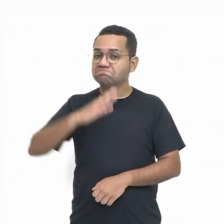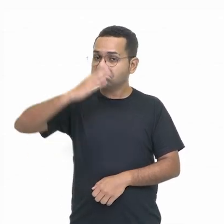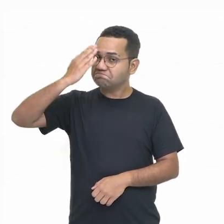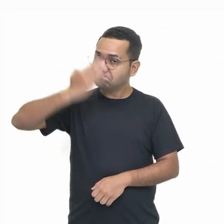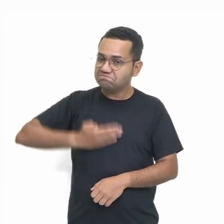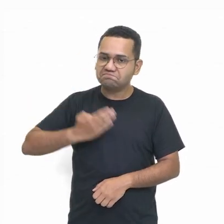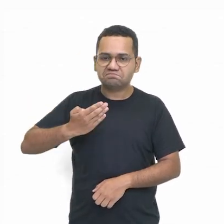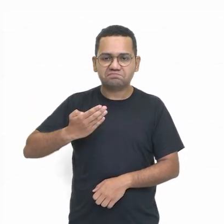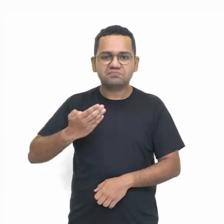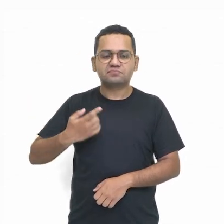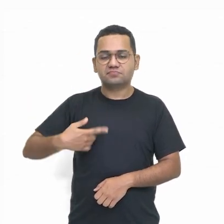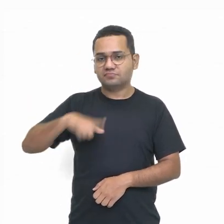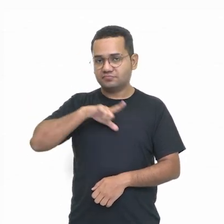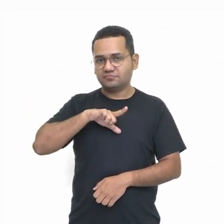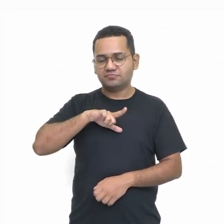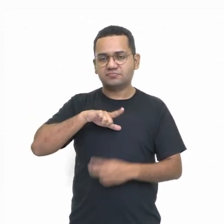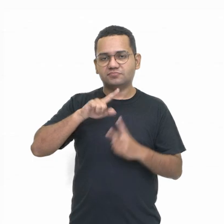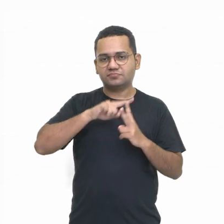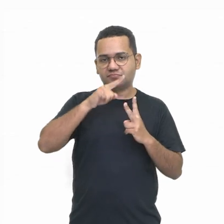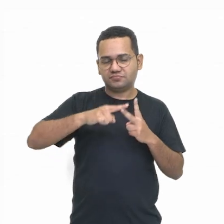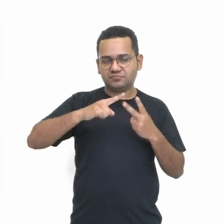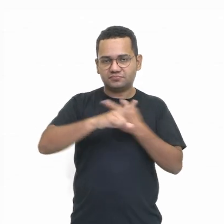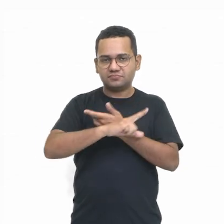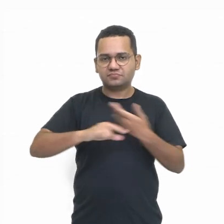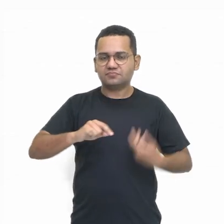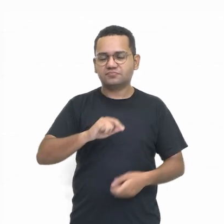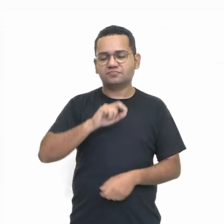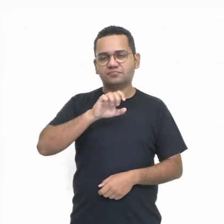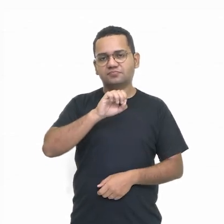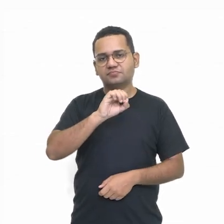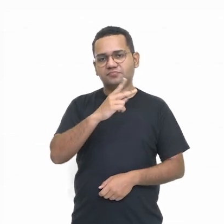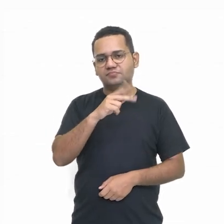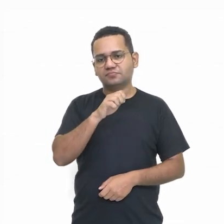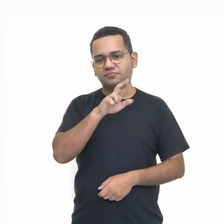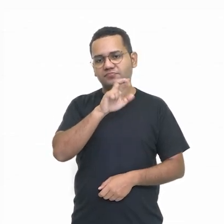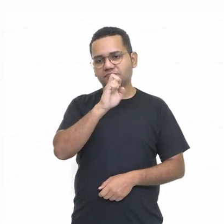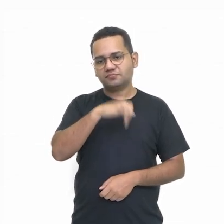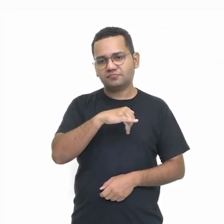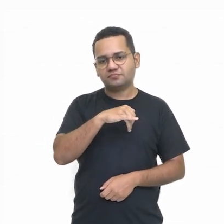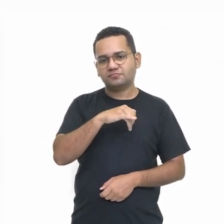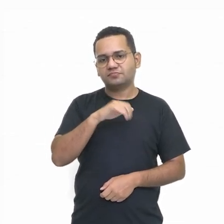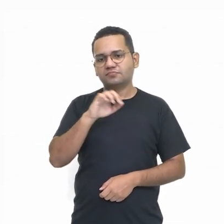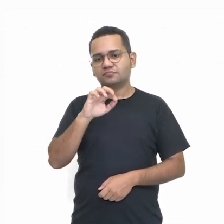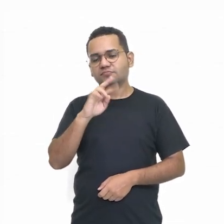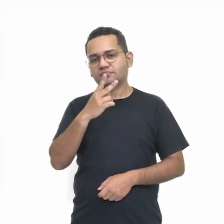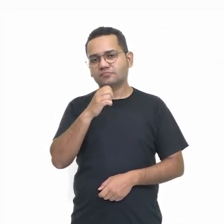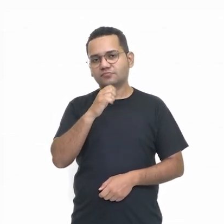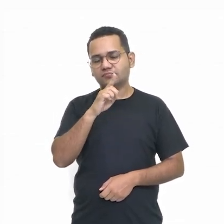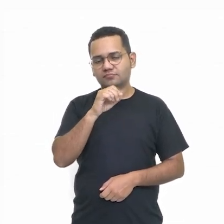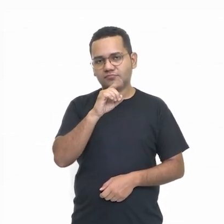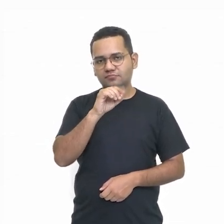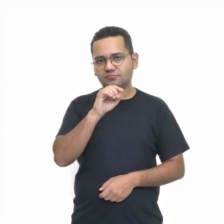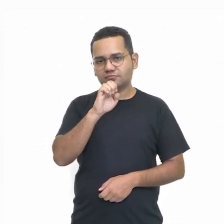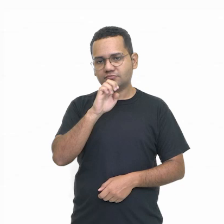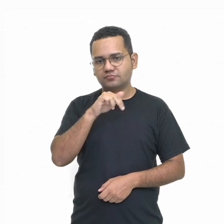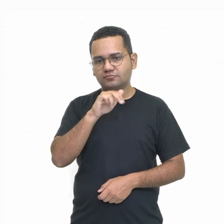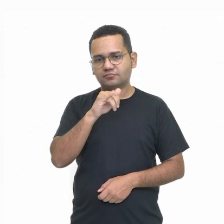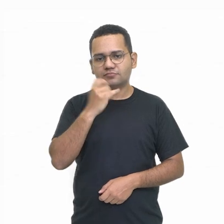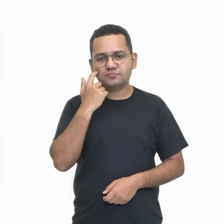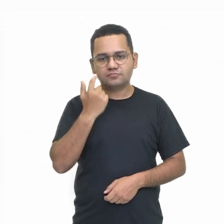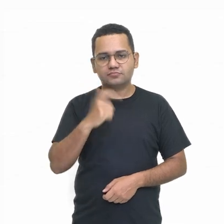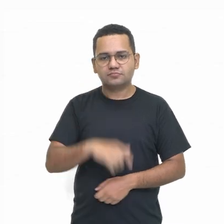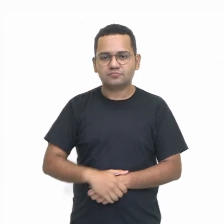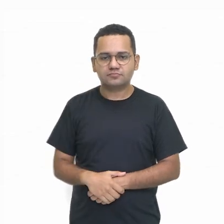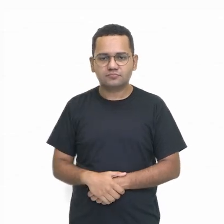de Oparin-Haldane. Então, para explicar a teoria de Oparin-Haldane, eles fizeram essa